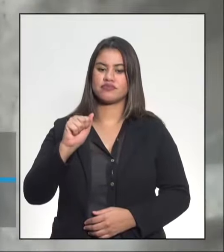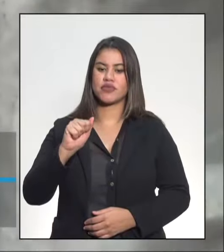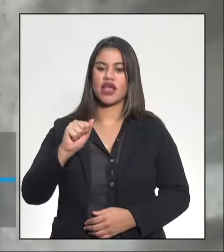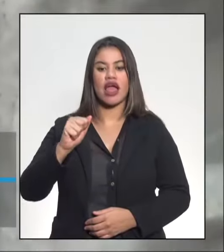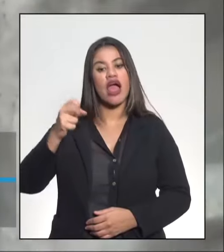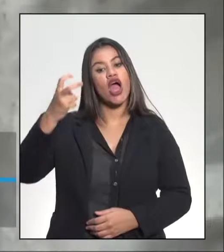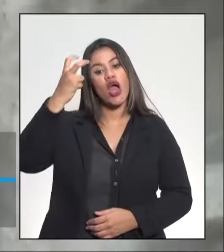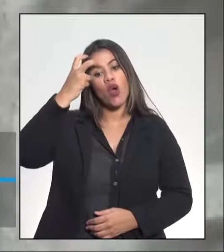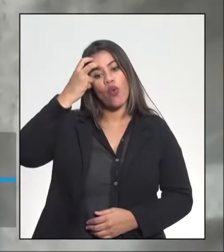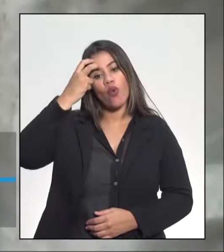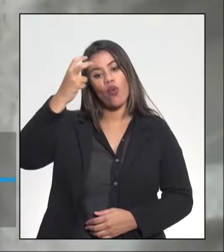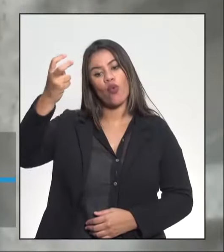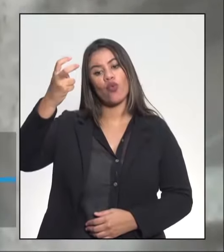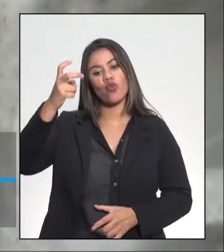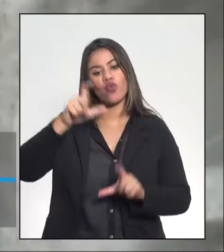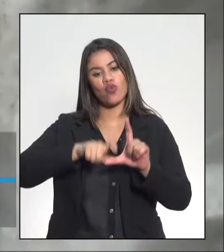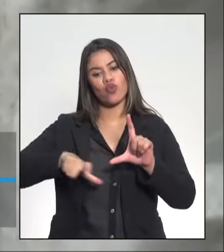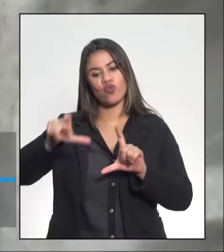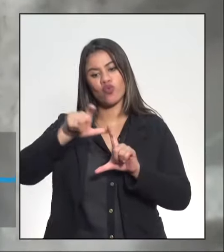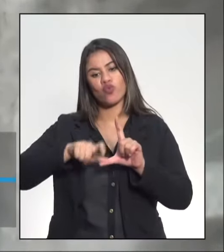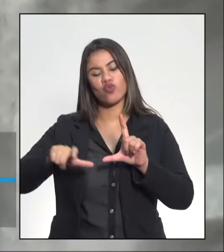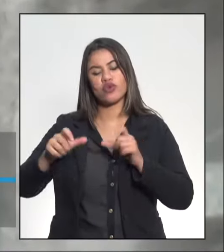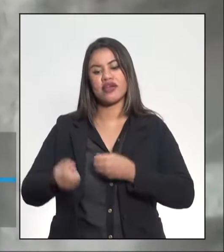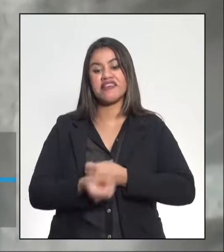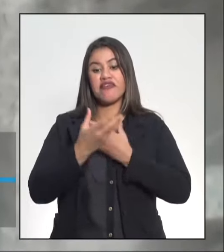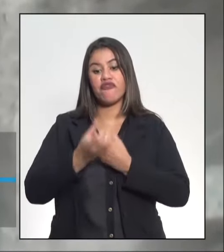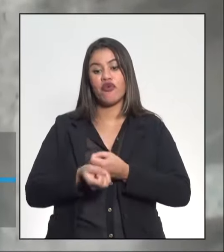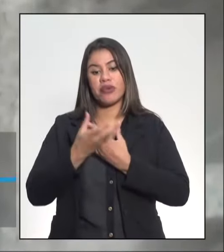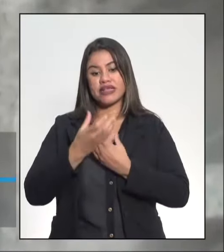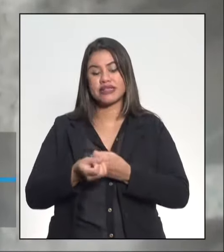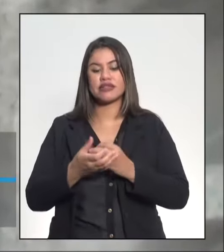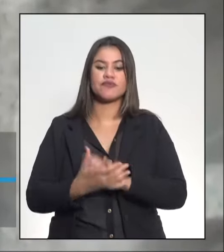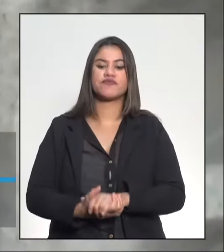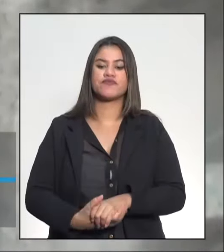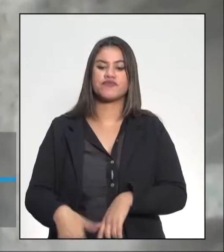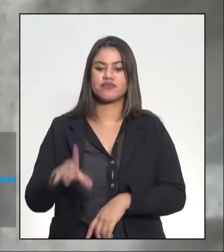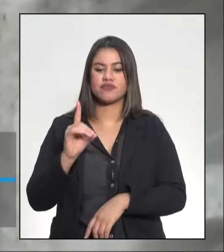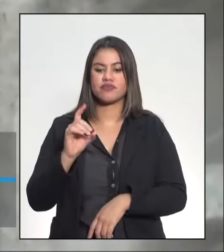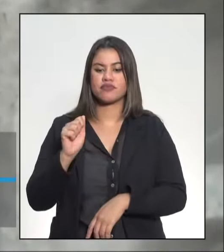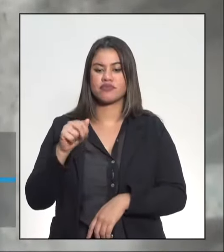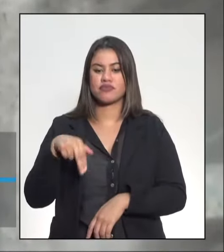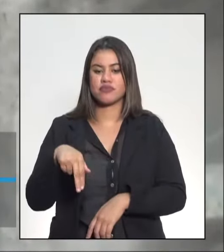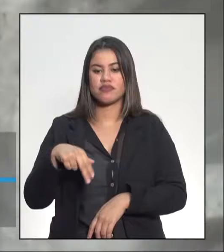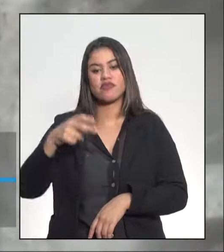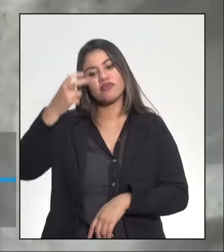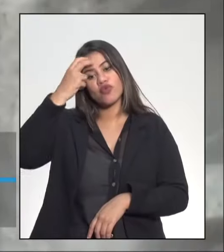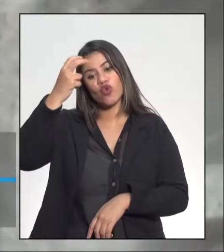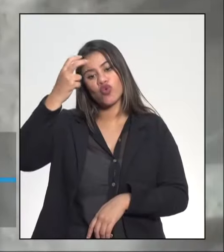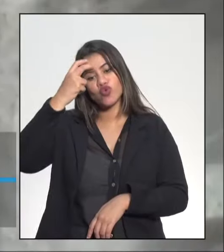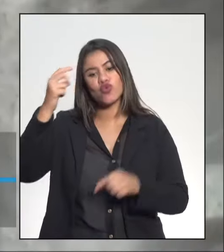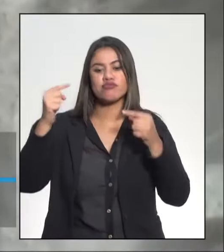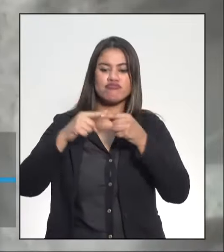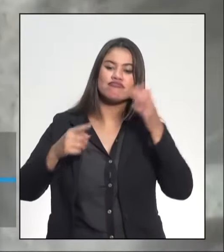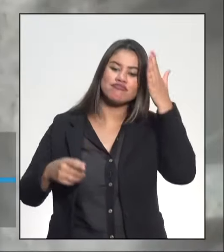Cultura da informação. Olha. O Dan Marques. Cultura é saber.